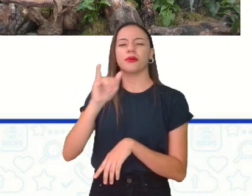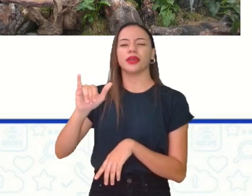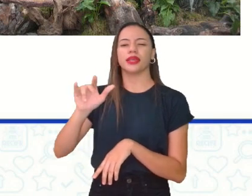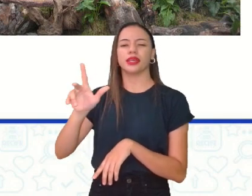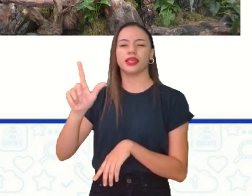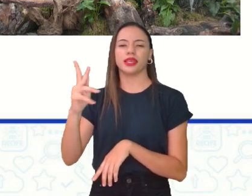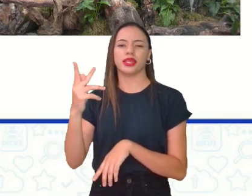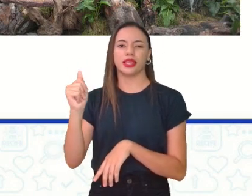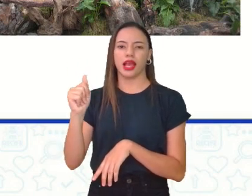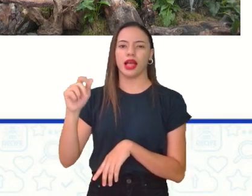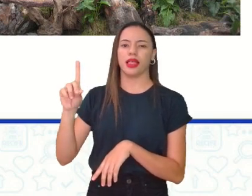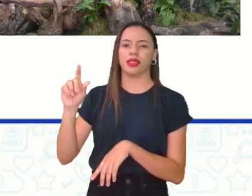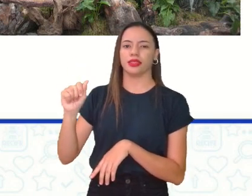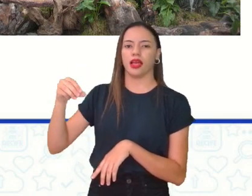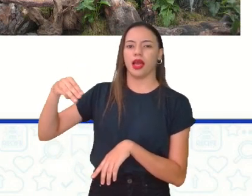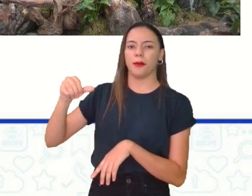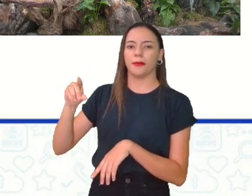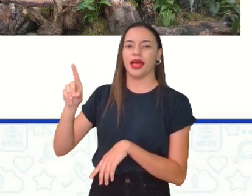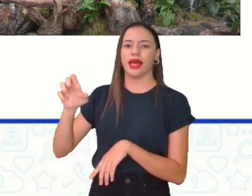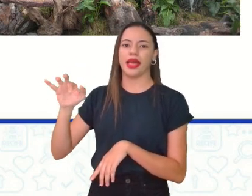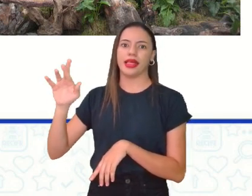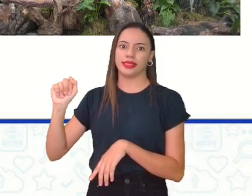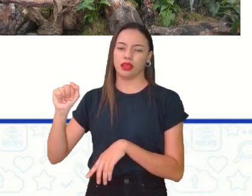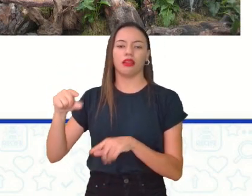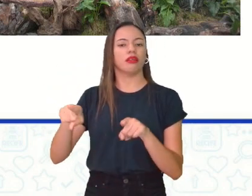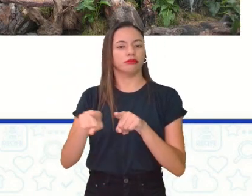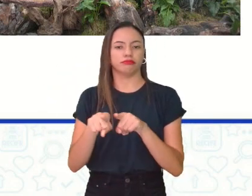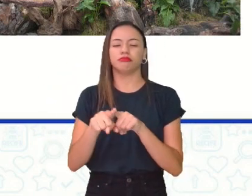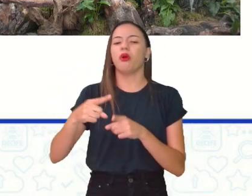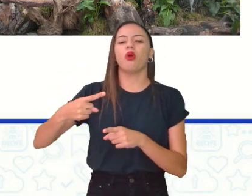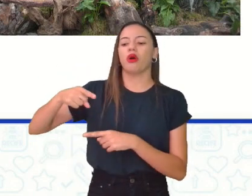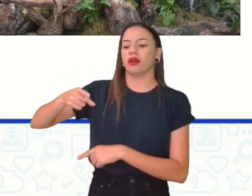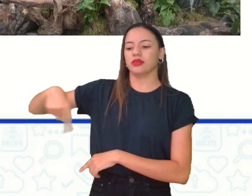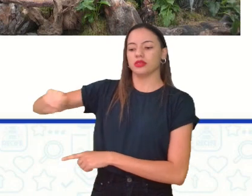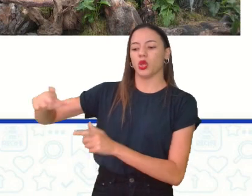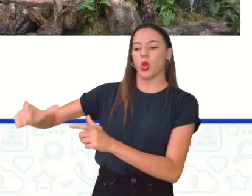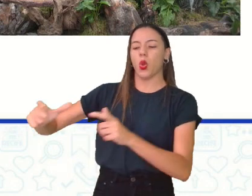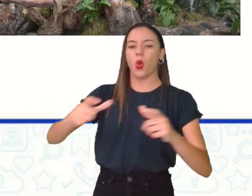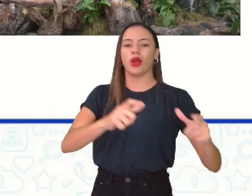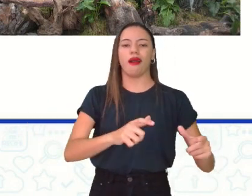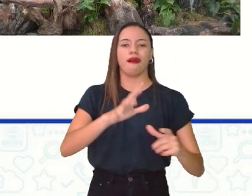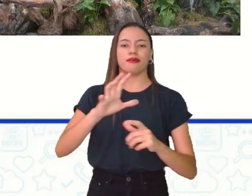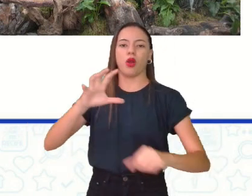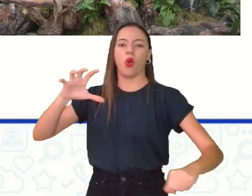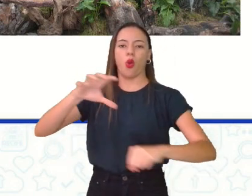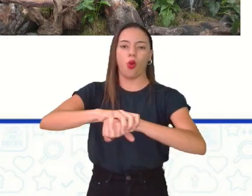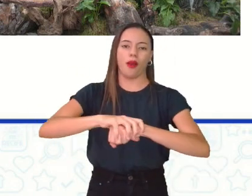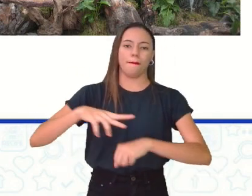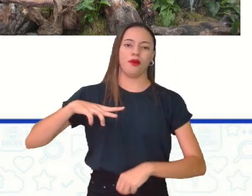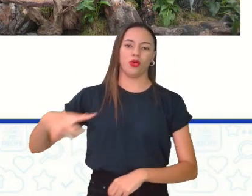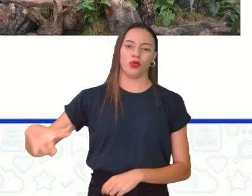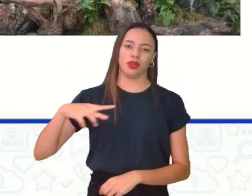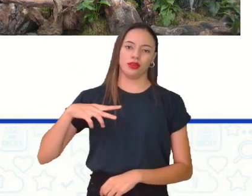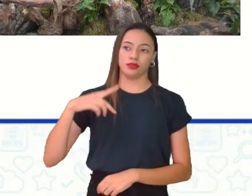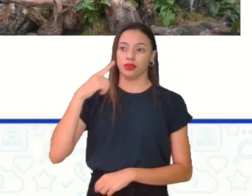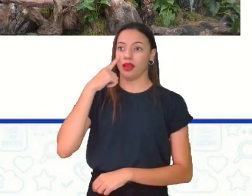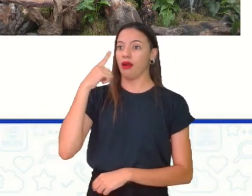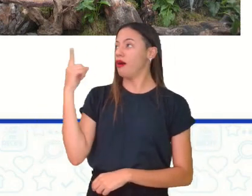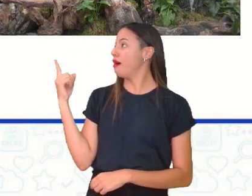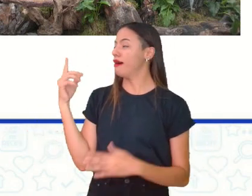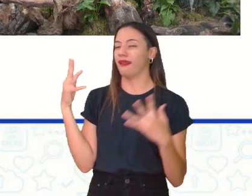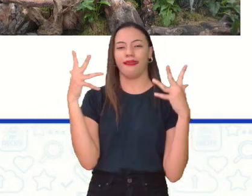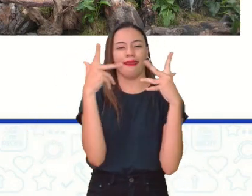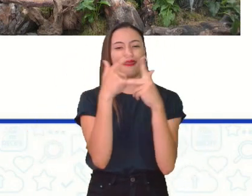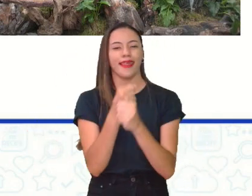todos esses lugares que foram colonizados pelos portugueses. Então, a gente conseguiu essas imagens, coisa linda, né? Uma montanha, um